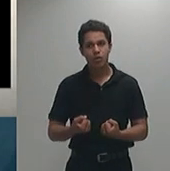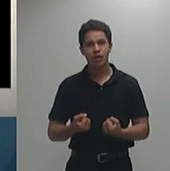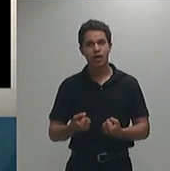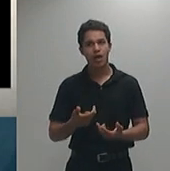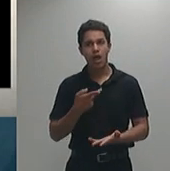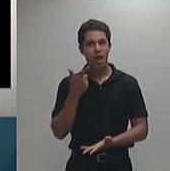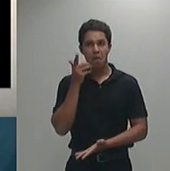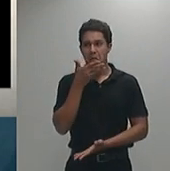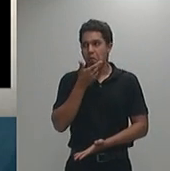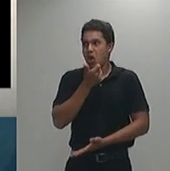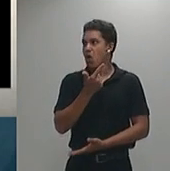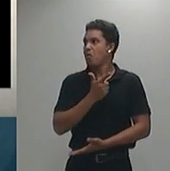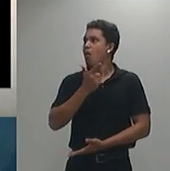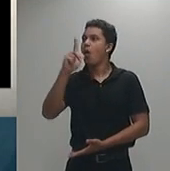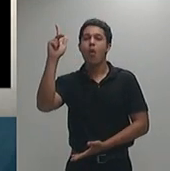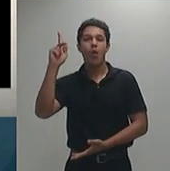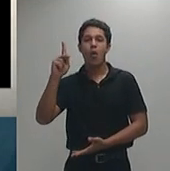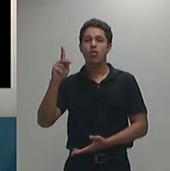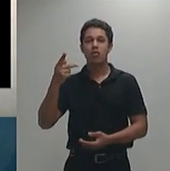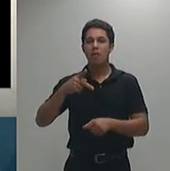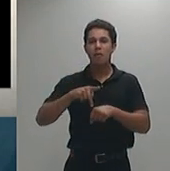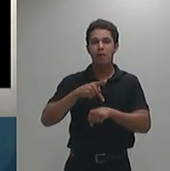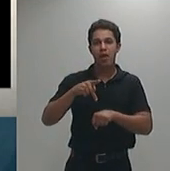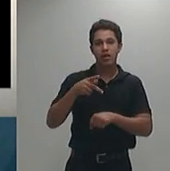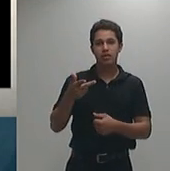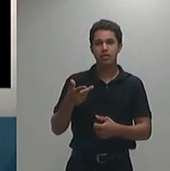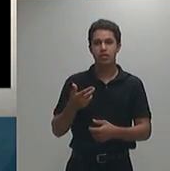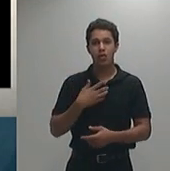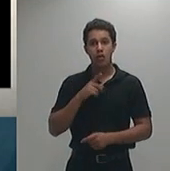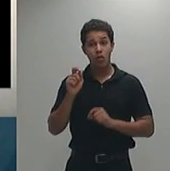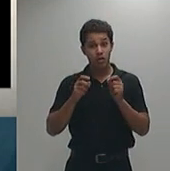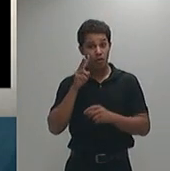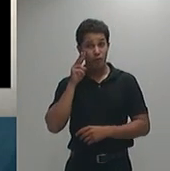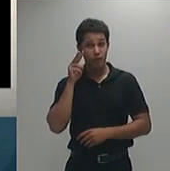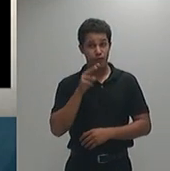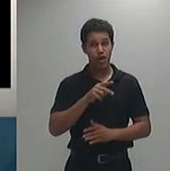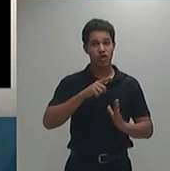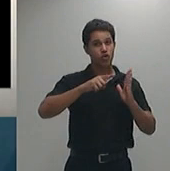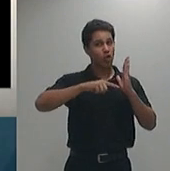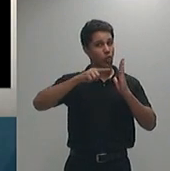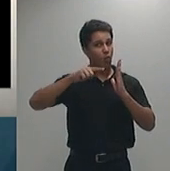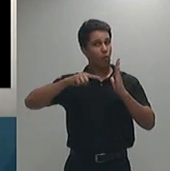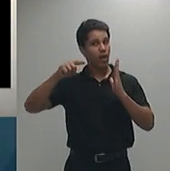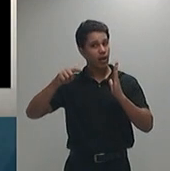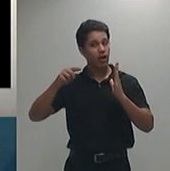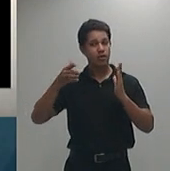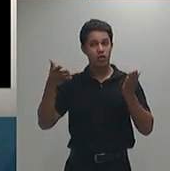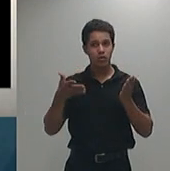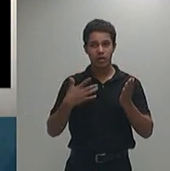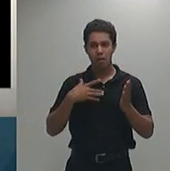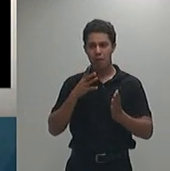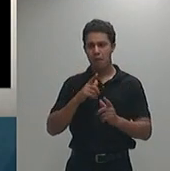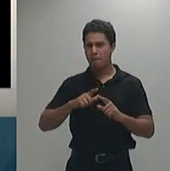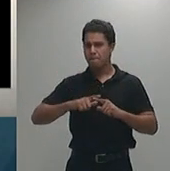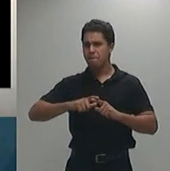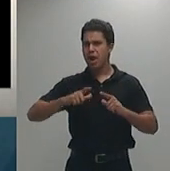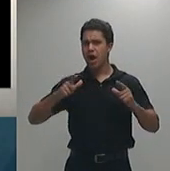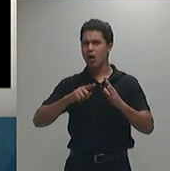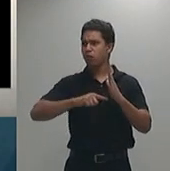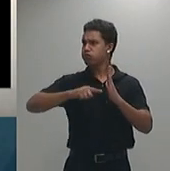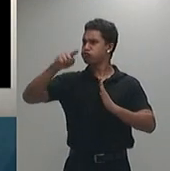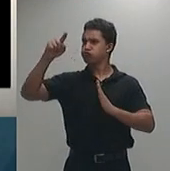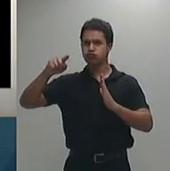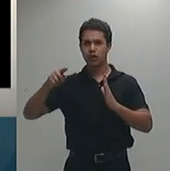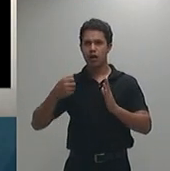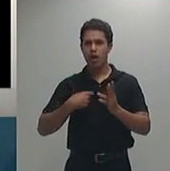mercado me parece que eu contrário hoje a movimentação é de consolidação de maiores conglomerados uns comprando os outros com